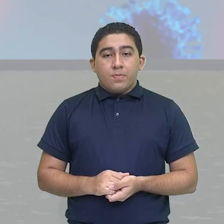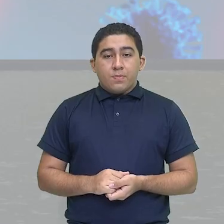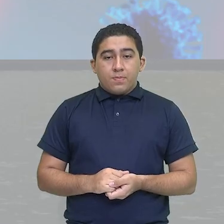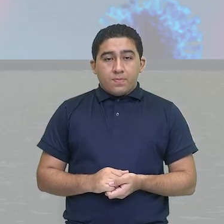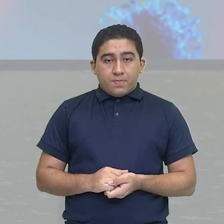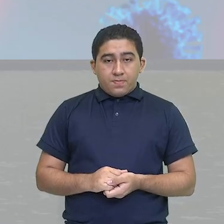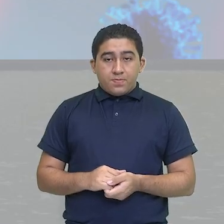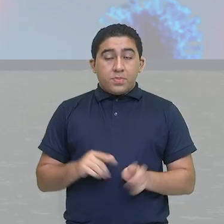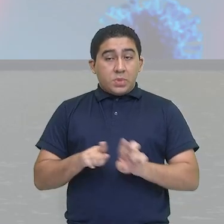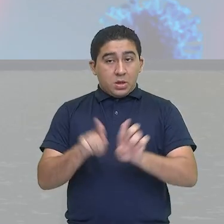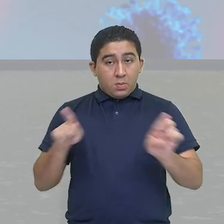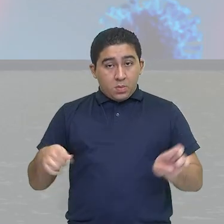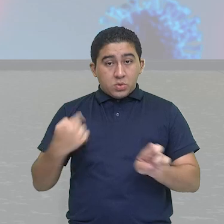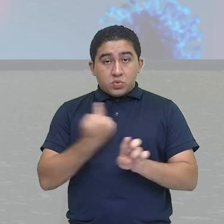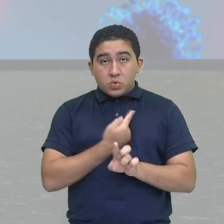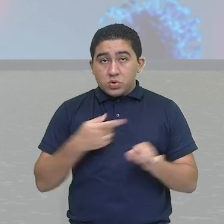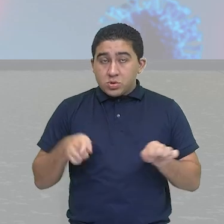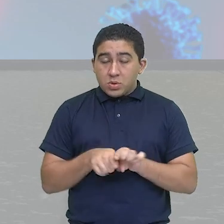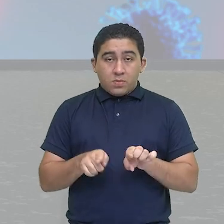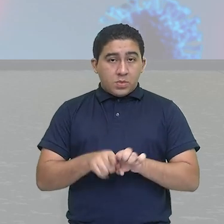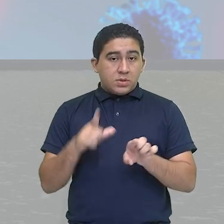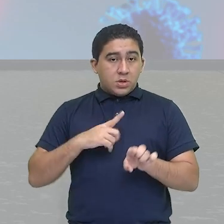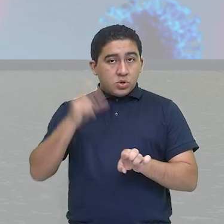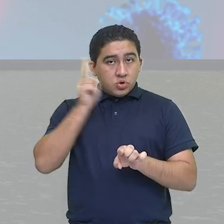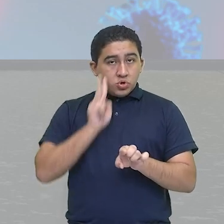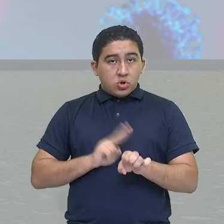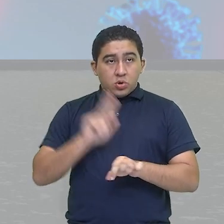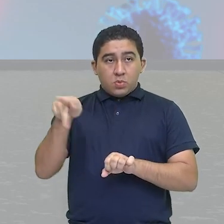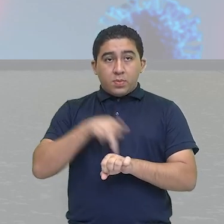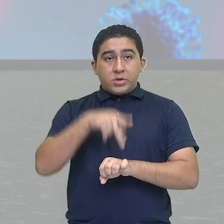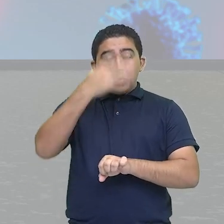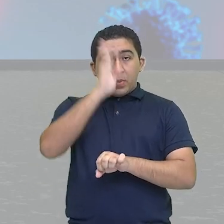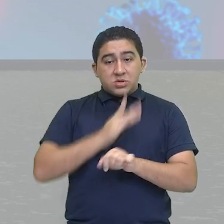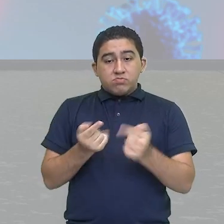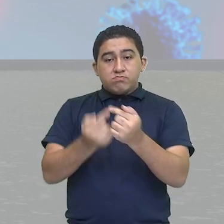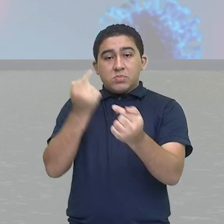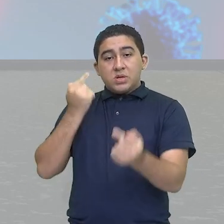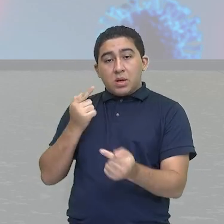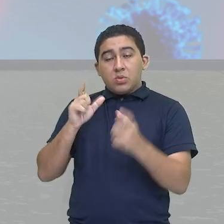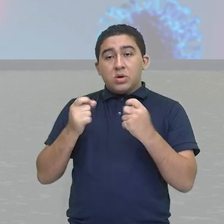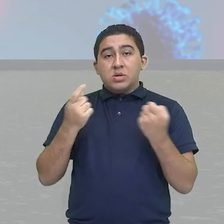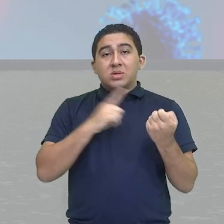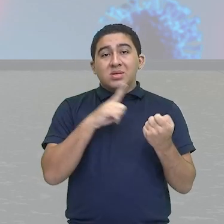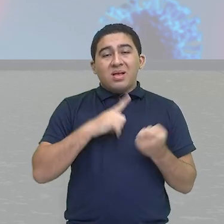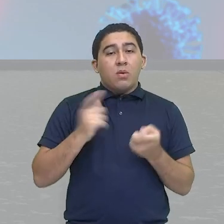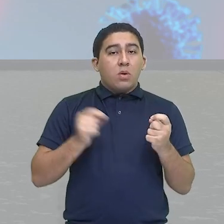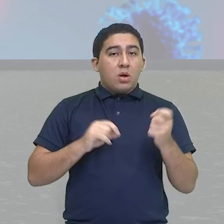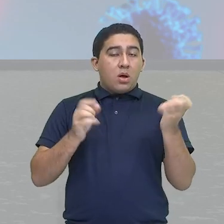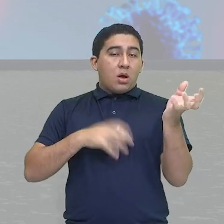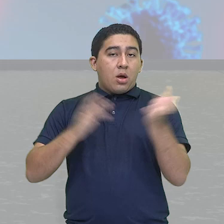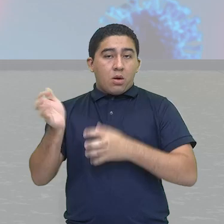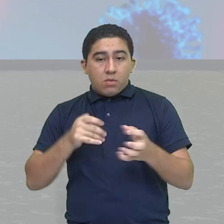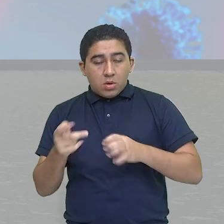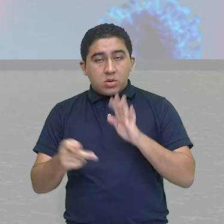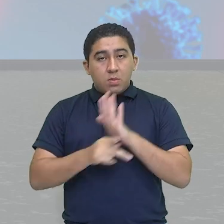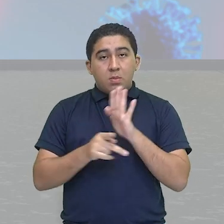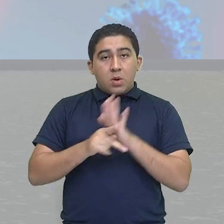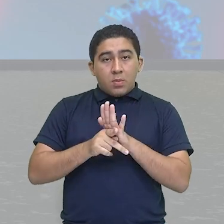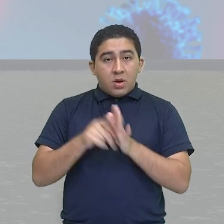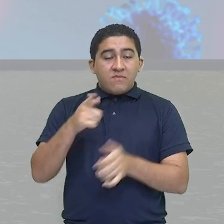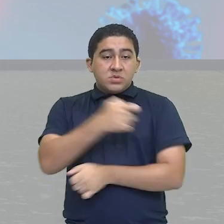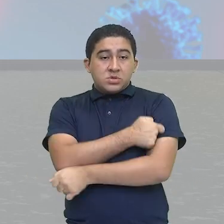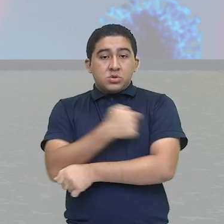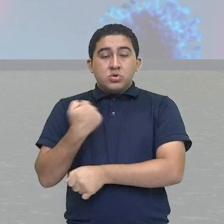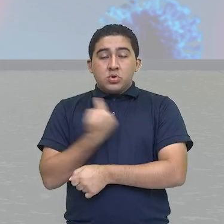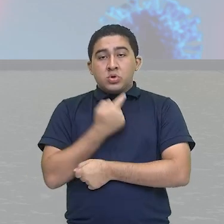vídeo. Mas nós também temos na história do Brasil ali a revolta da vacina, e nós vamos